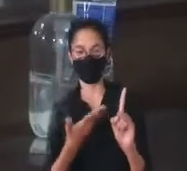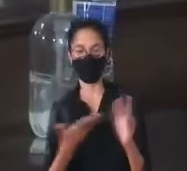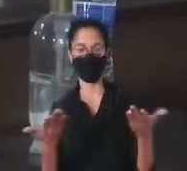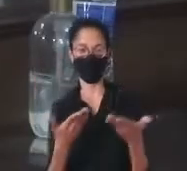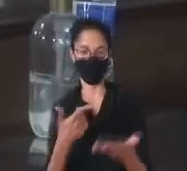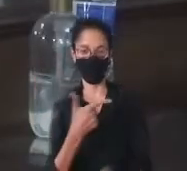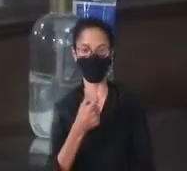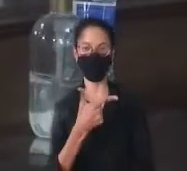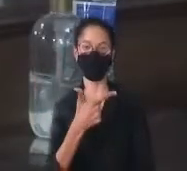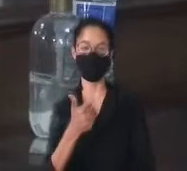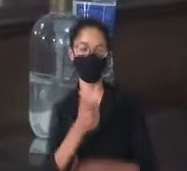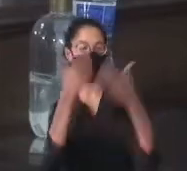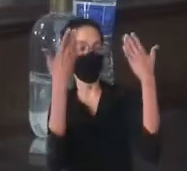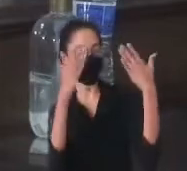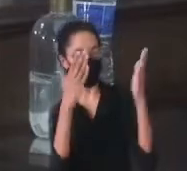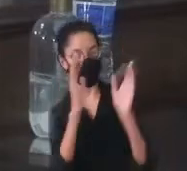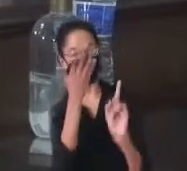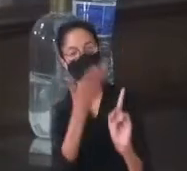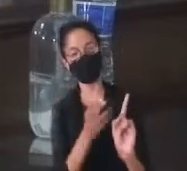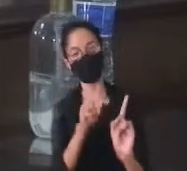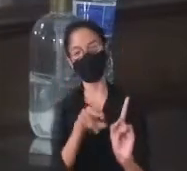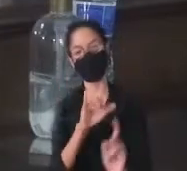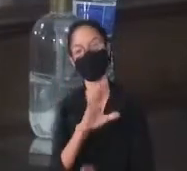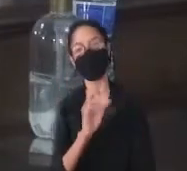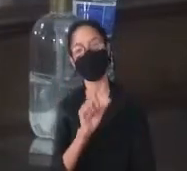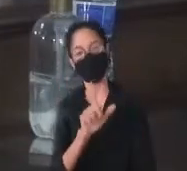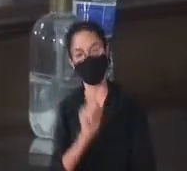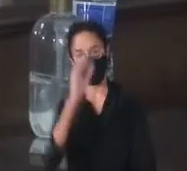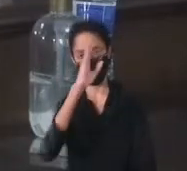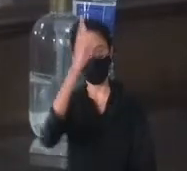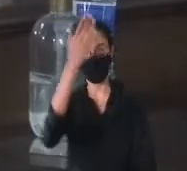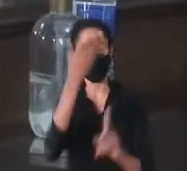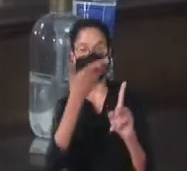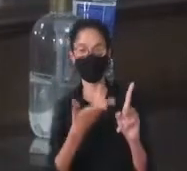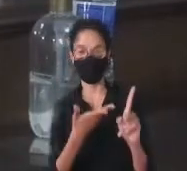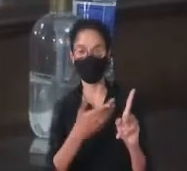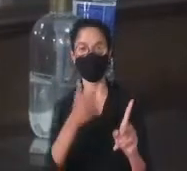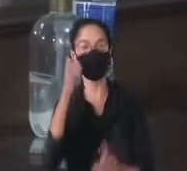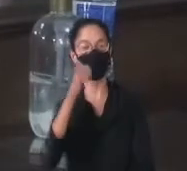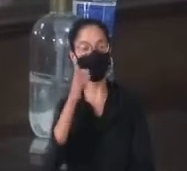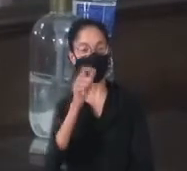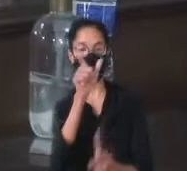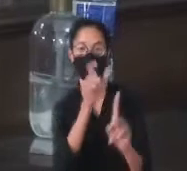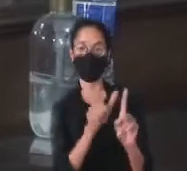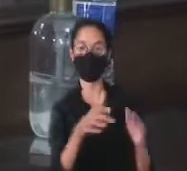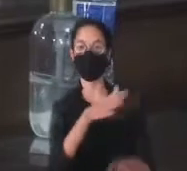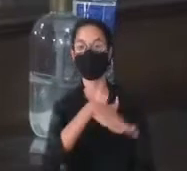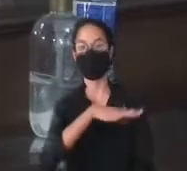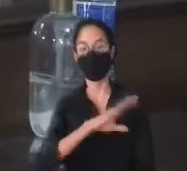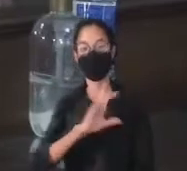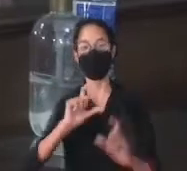esse ano de 2001 Parabéns Nicole principalmente que você é além de ser mulher Está ocupando esse espaço